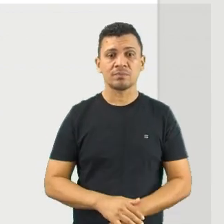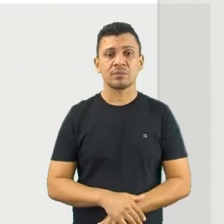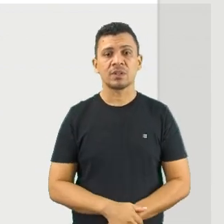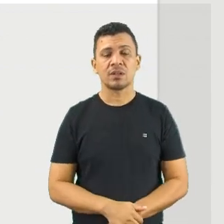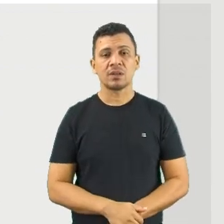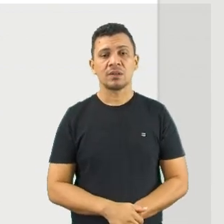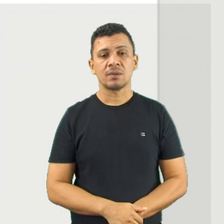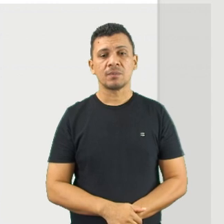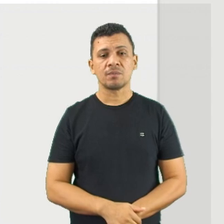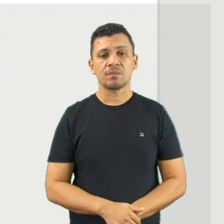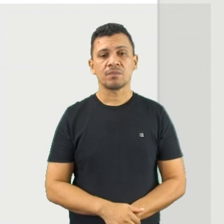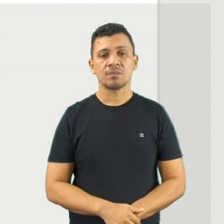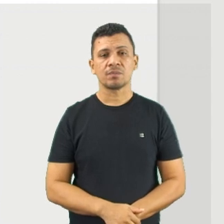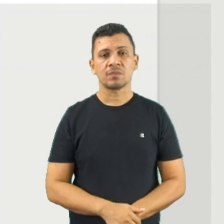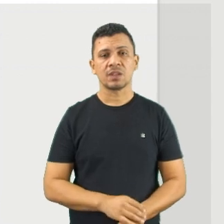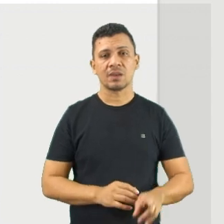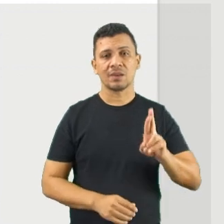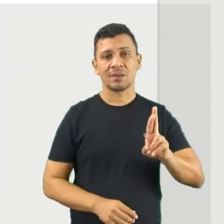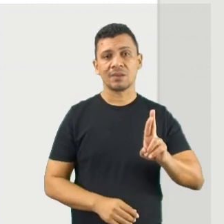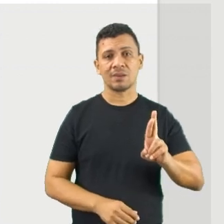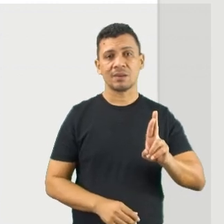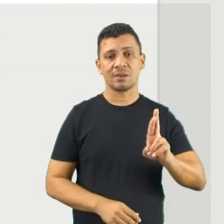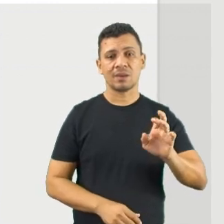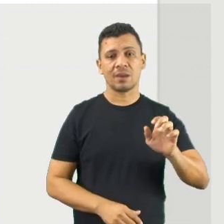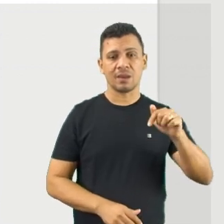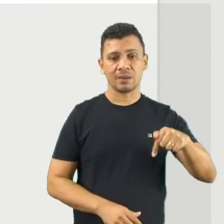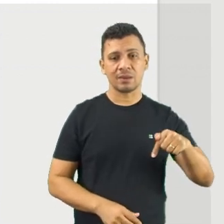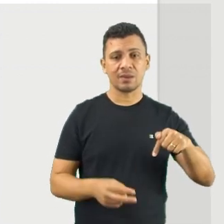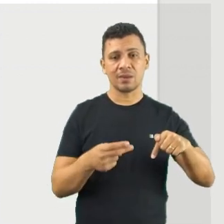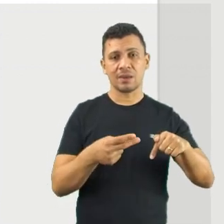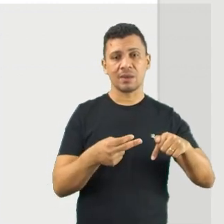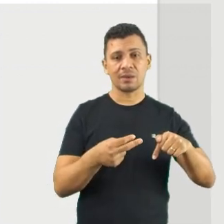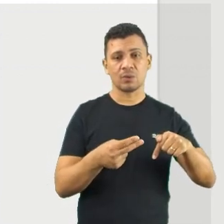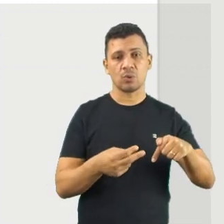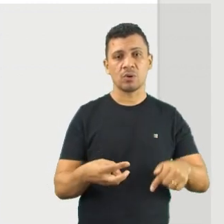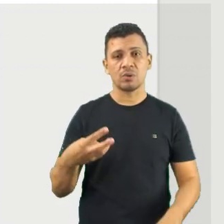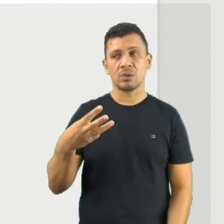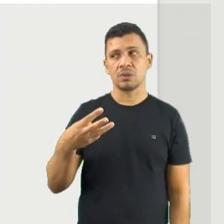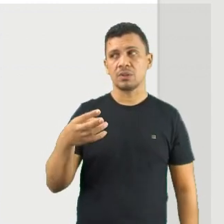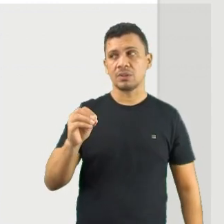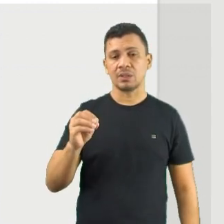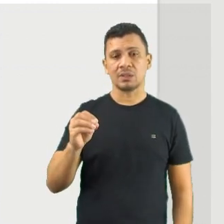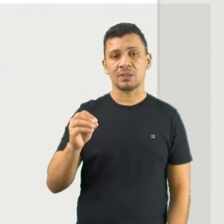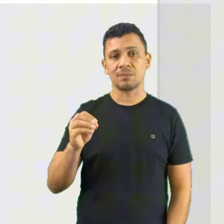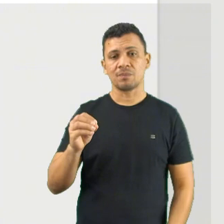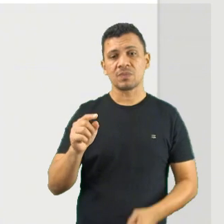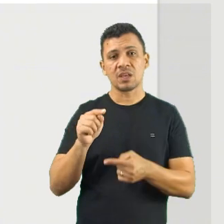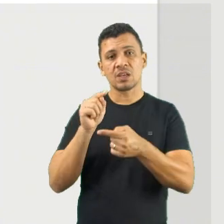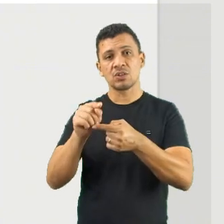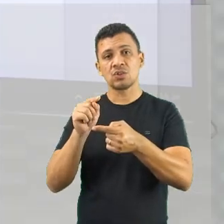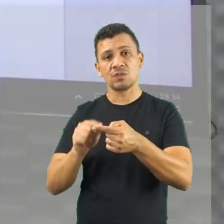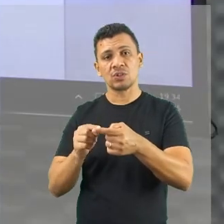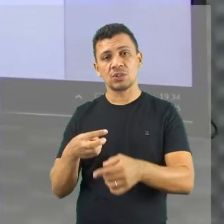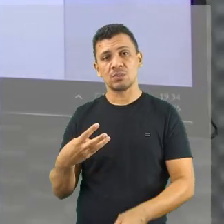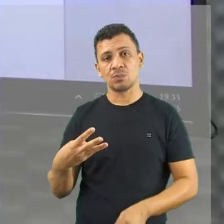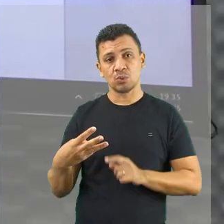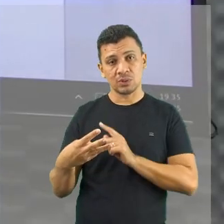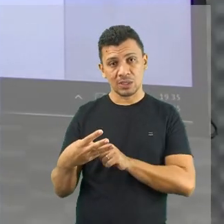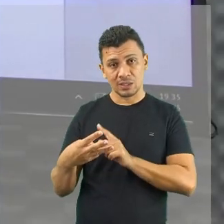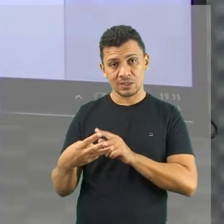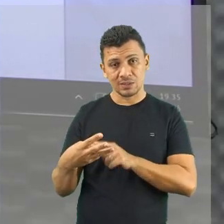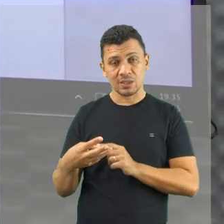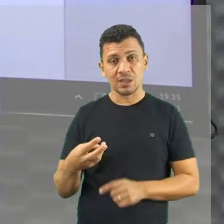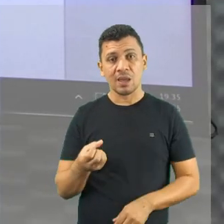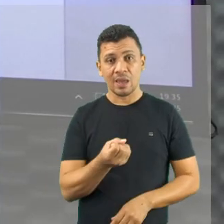equivalente é o valor da resistência dividido pela quantidade de resistores. Ó, eu tenho